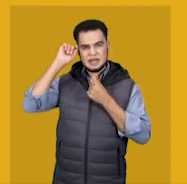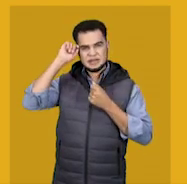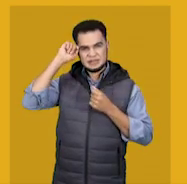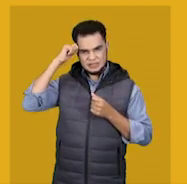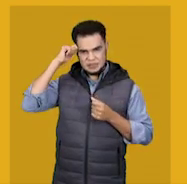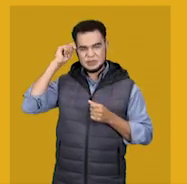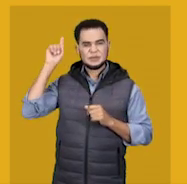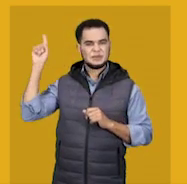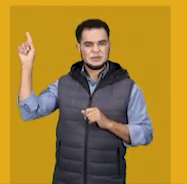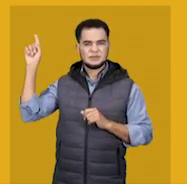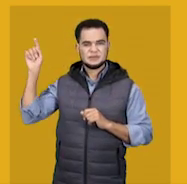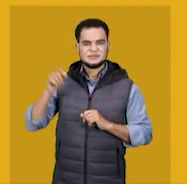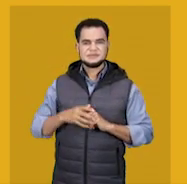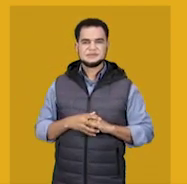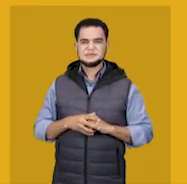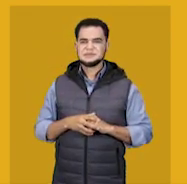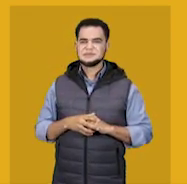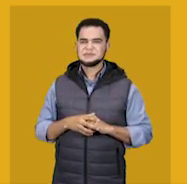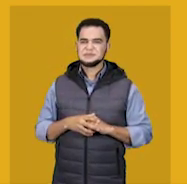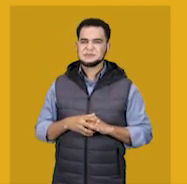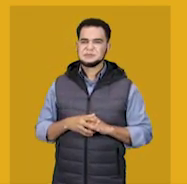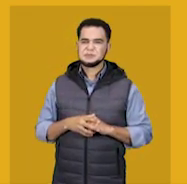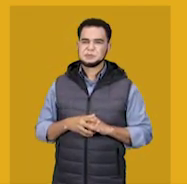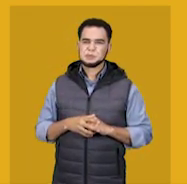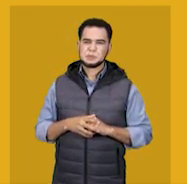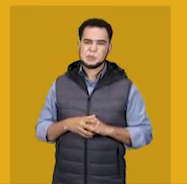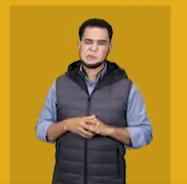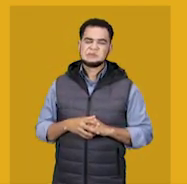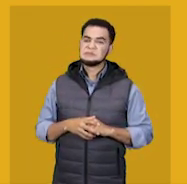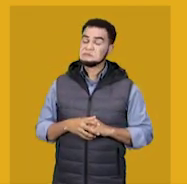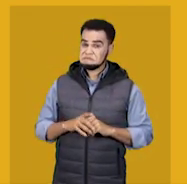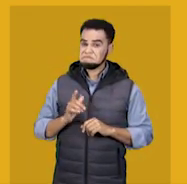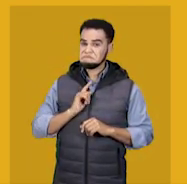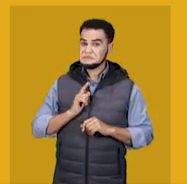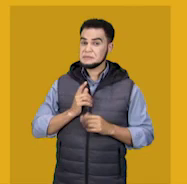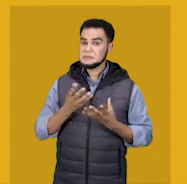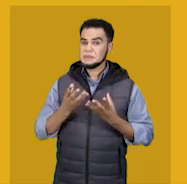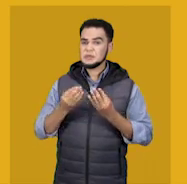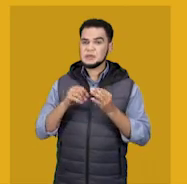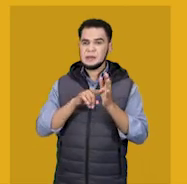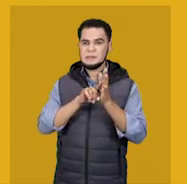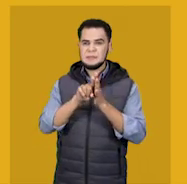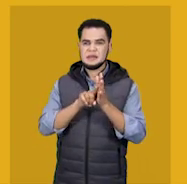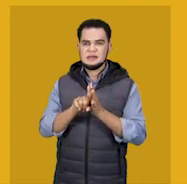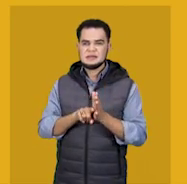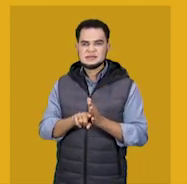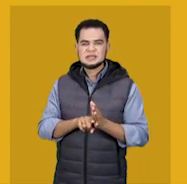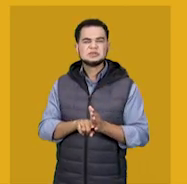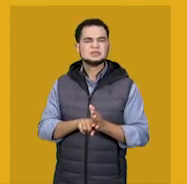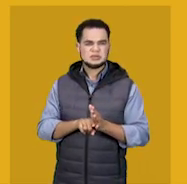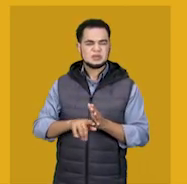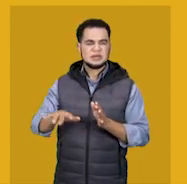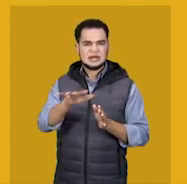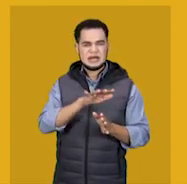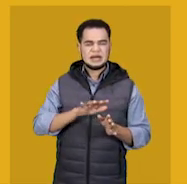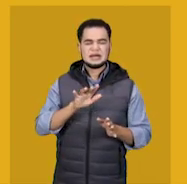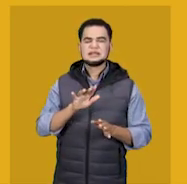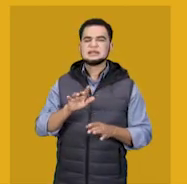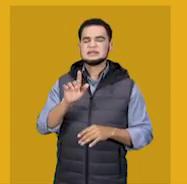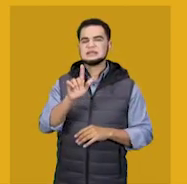E muitas críticas literárias, muitos pesquisadores da literatura, muitas